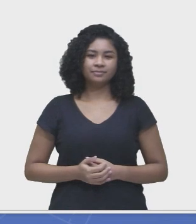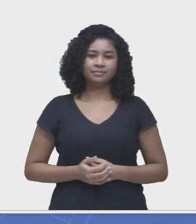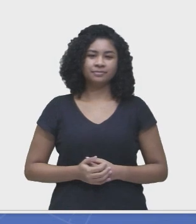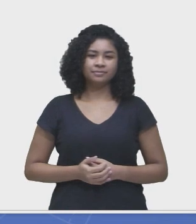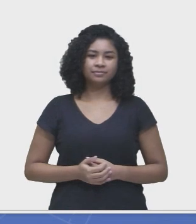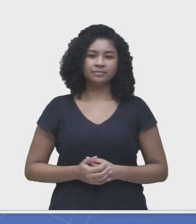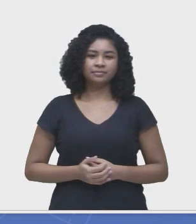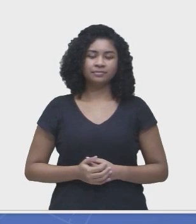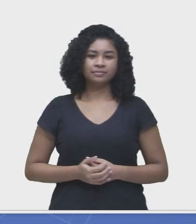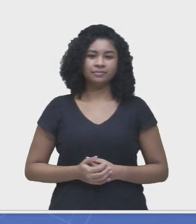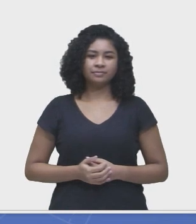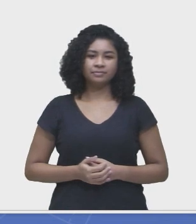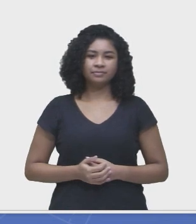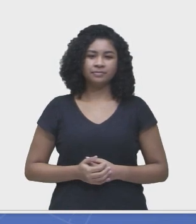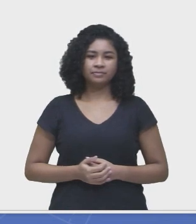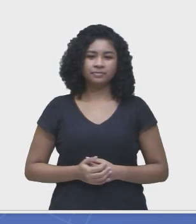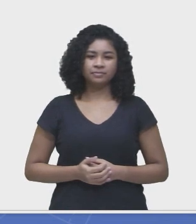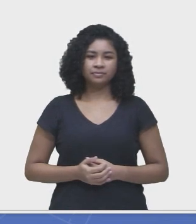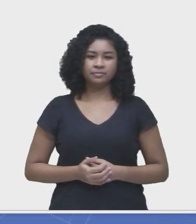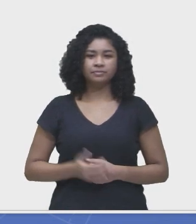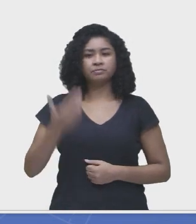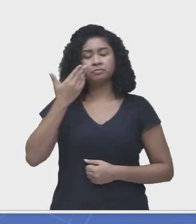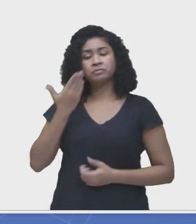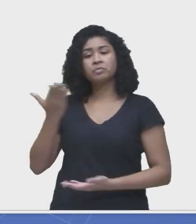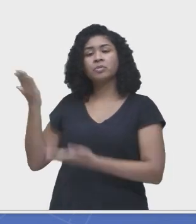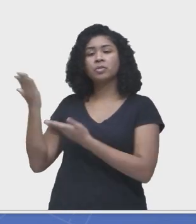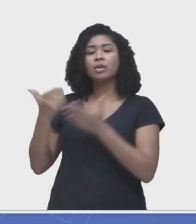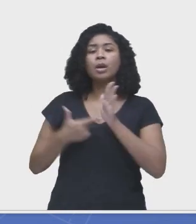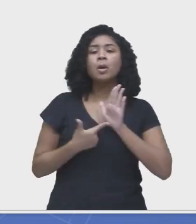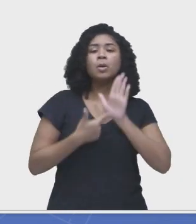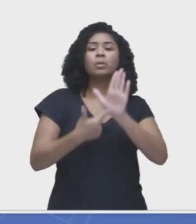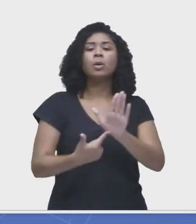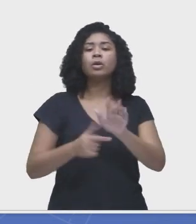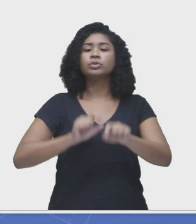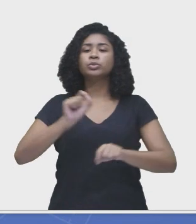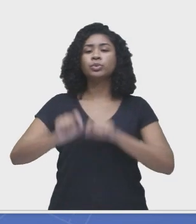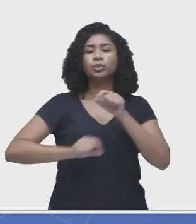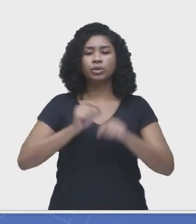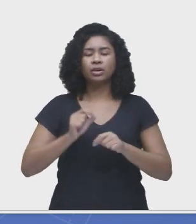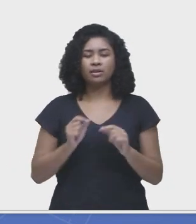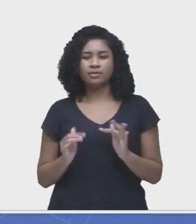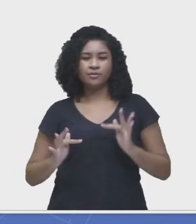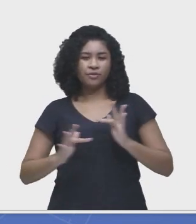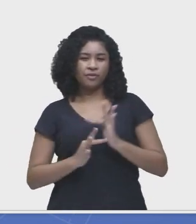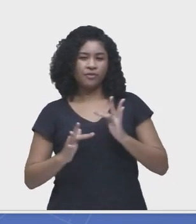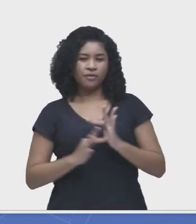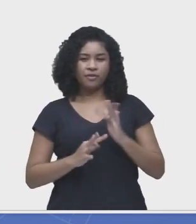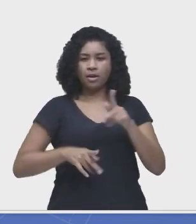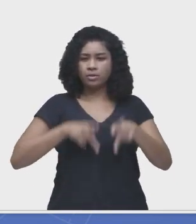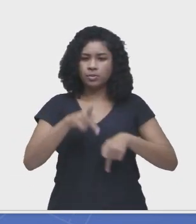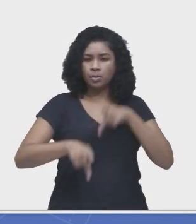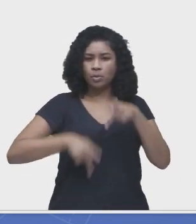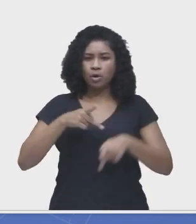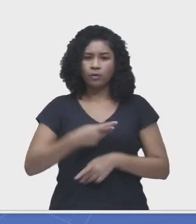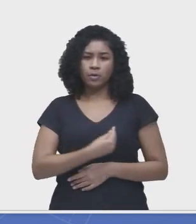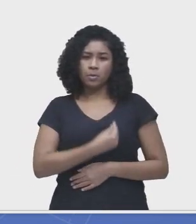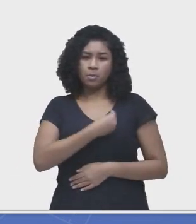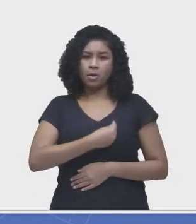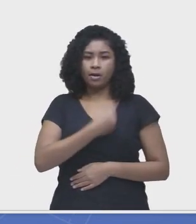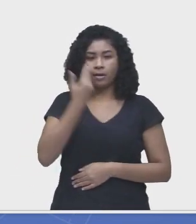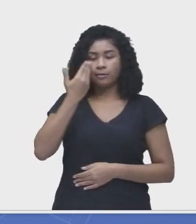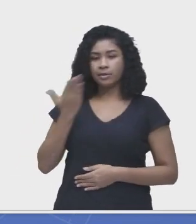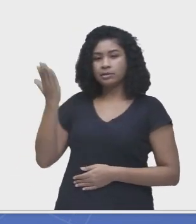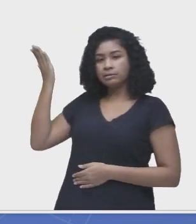Esse mapa, ele vai mostrar pontualmente para vocês que os fenícios, eles estavam nessa regiãozinha aqui em